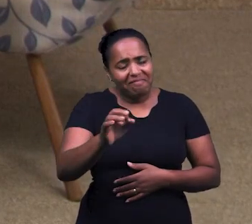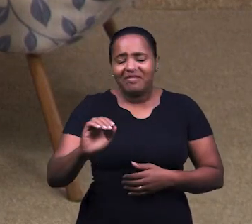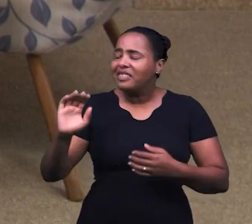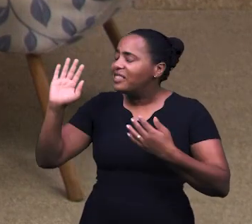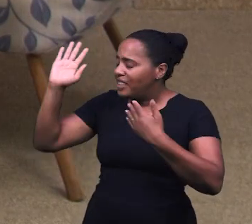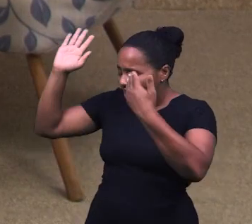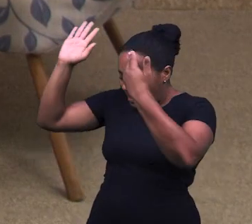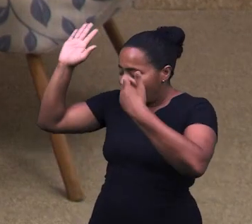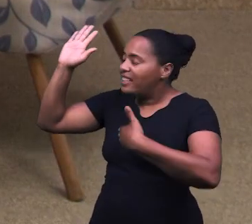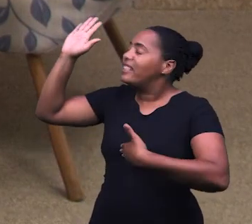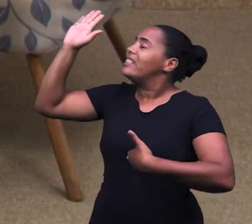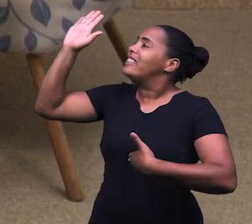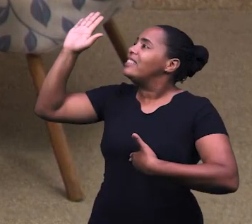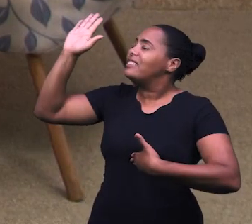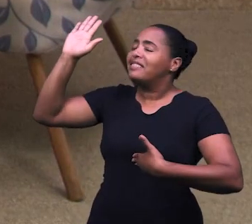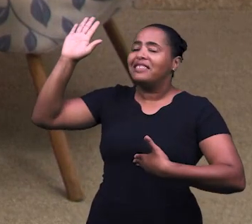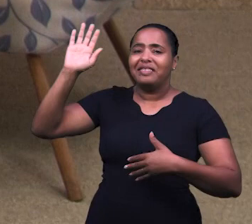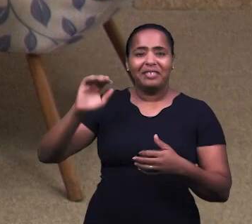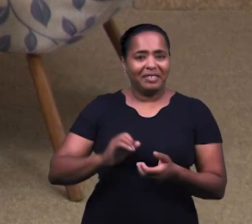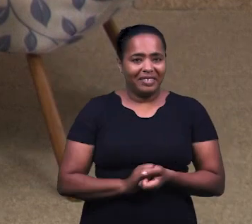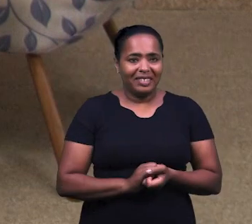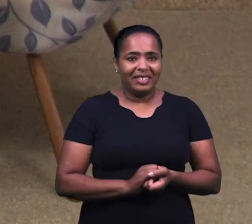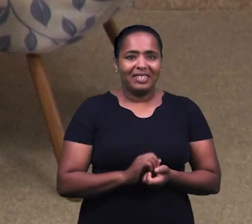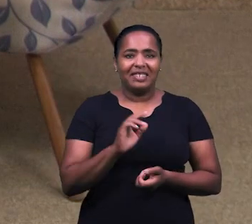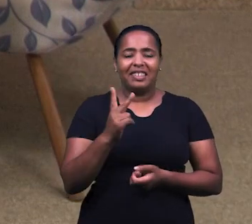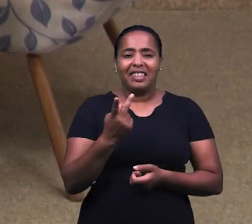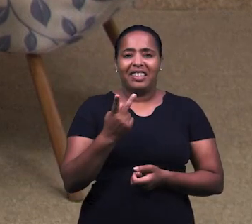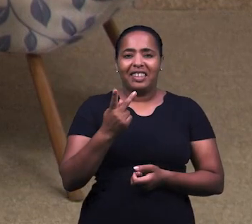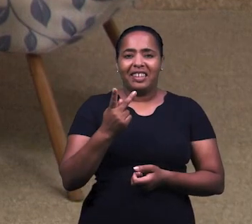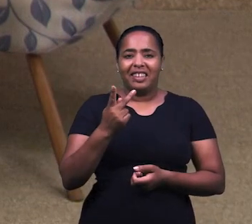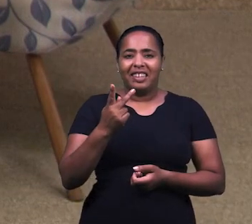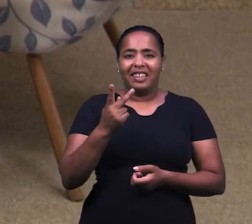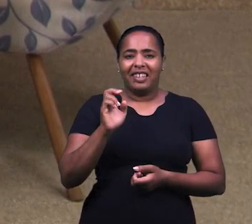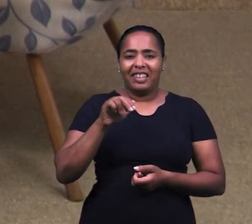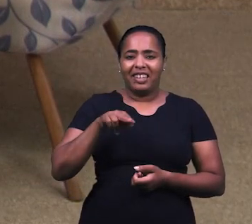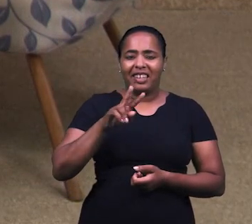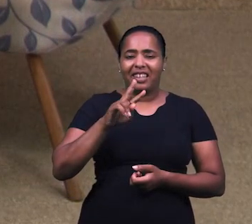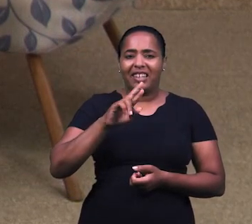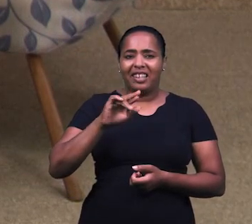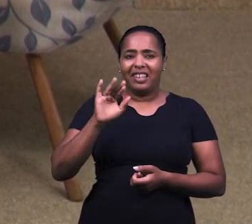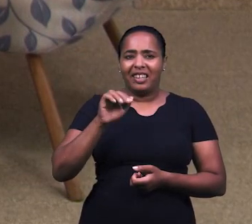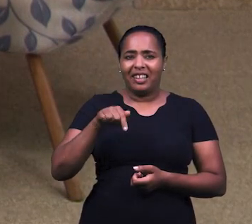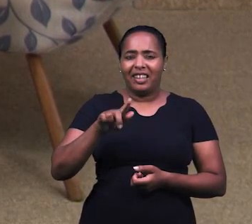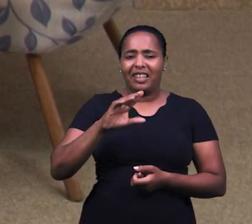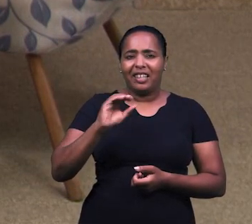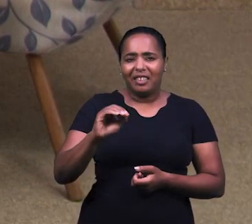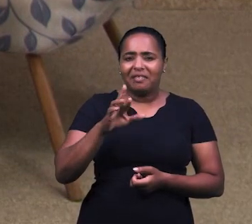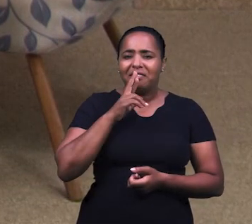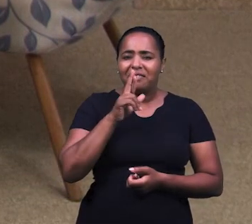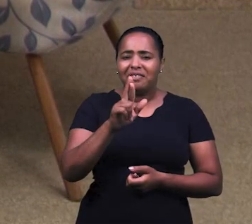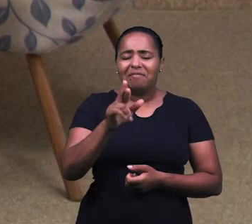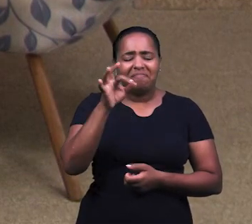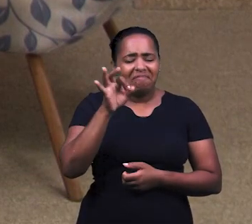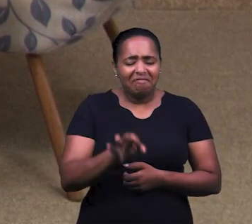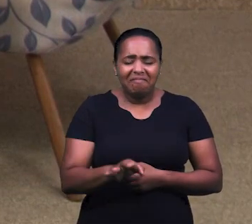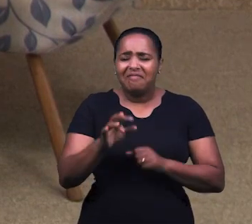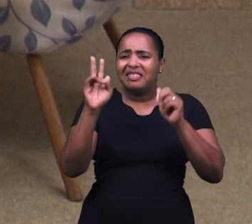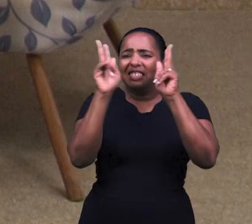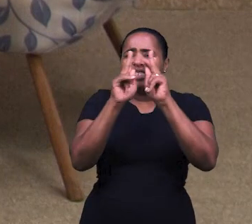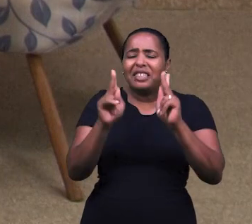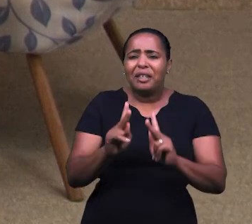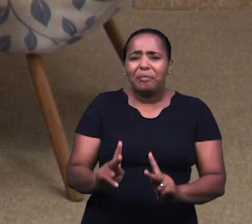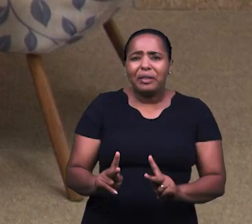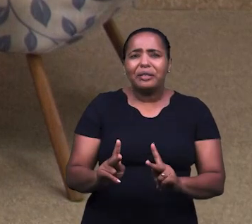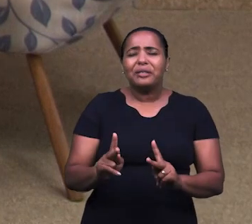servinha. Eis-me aqui para o Senhor. O Henrico, que respondeu certinho e nos deu a paz